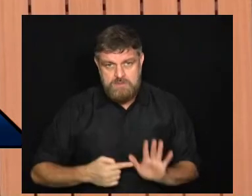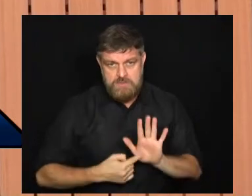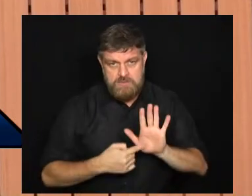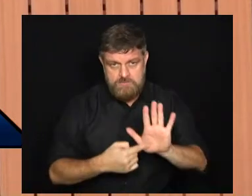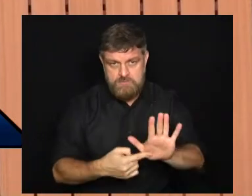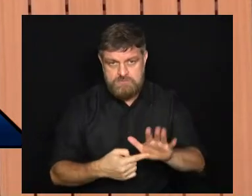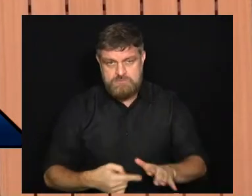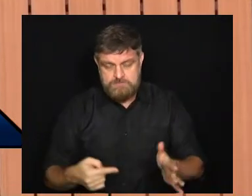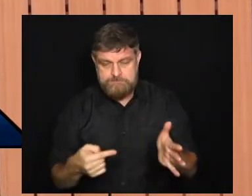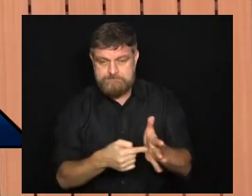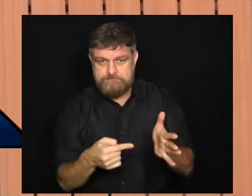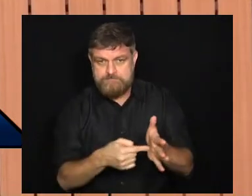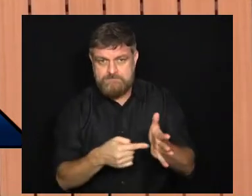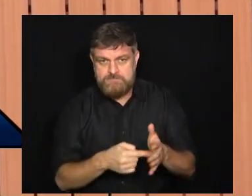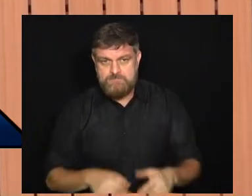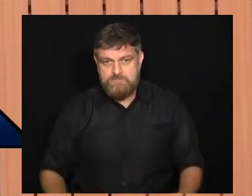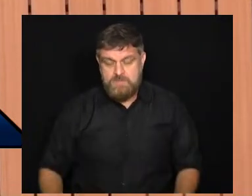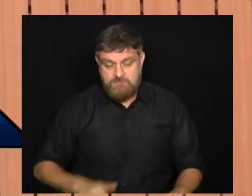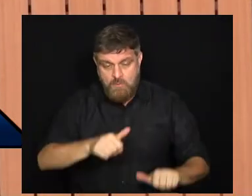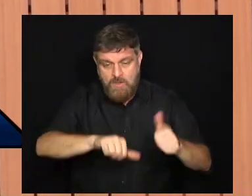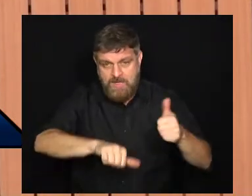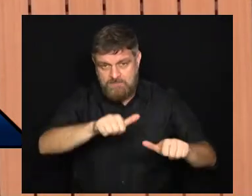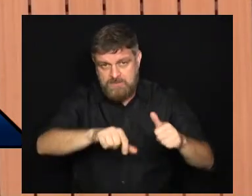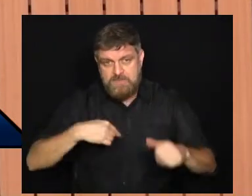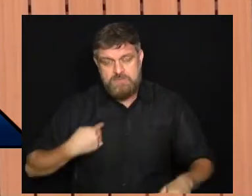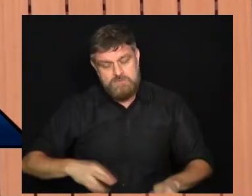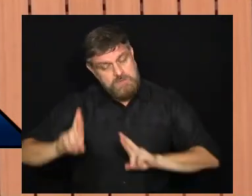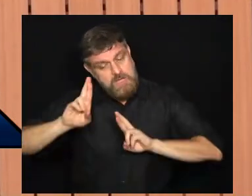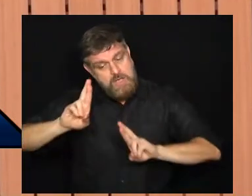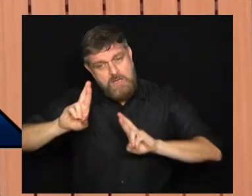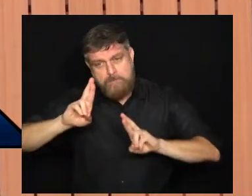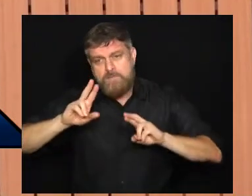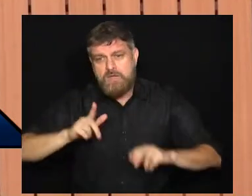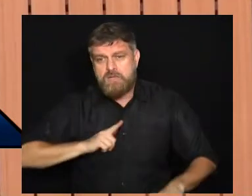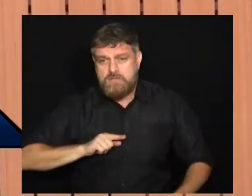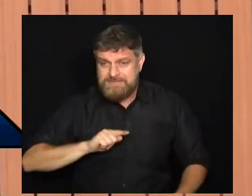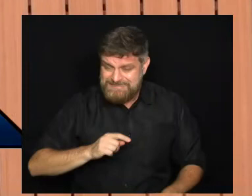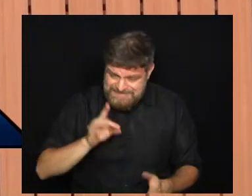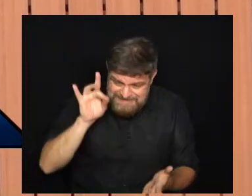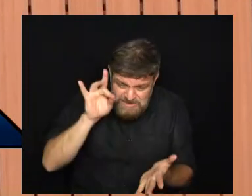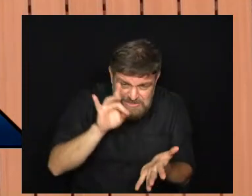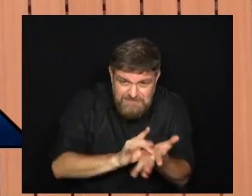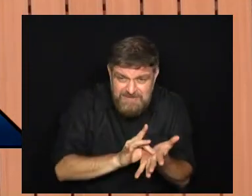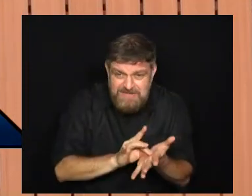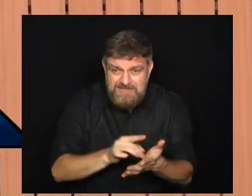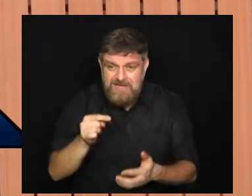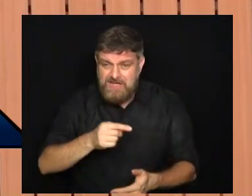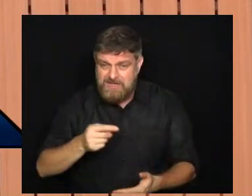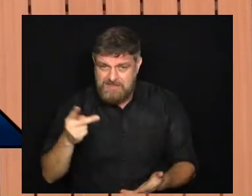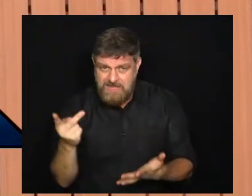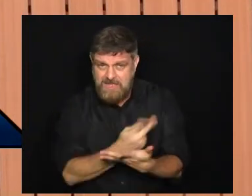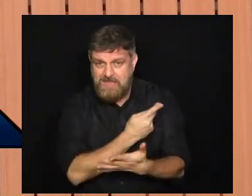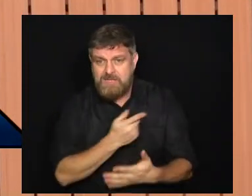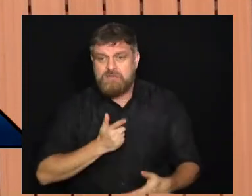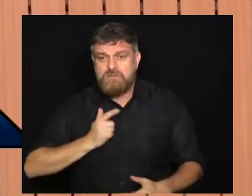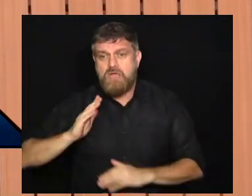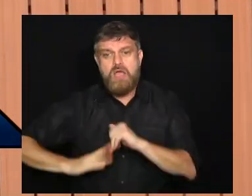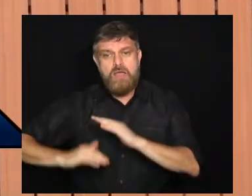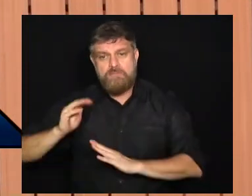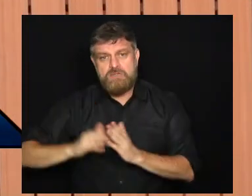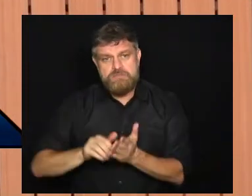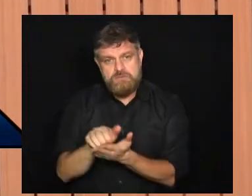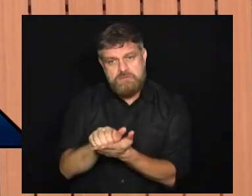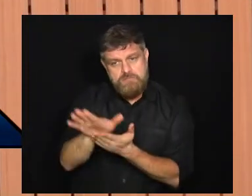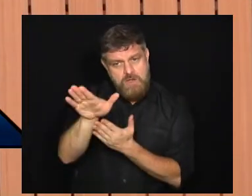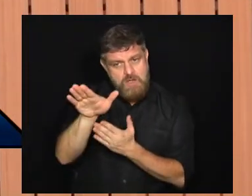essa posição de apurar, mas a gente espera que, caso de fato seja confirmado que isso acontece, que as medidas sejam tomadas, né? E se não, que essa